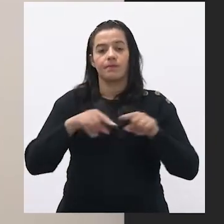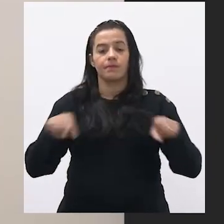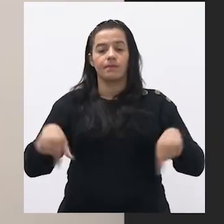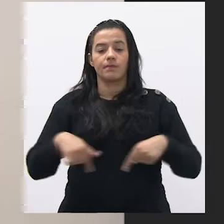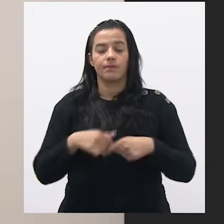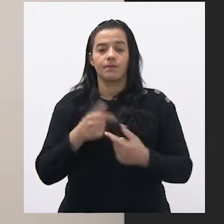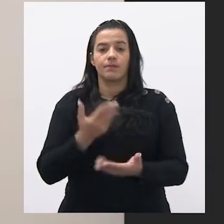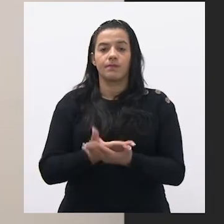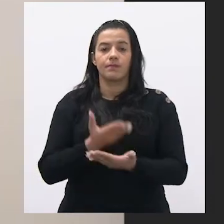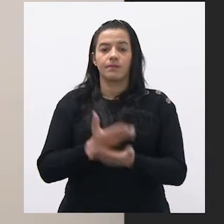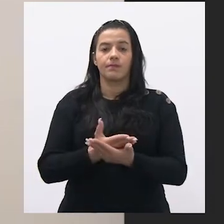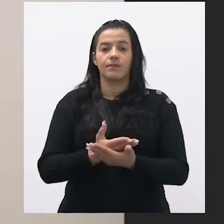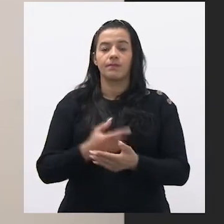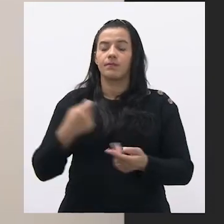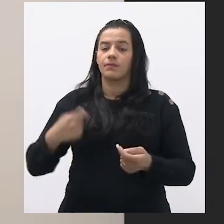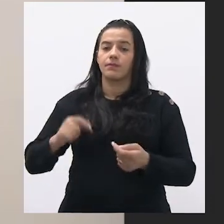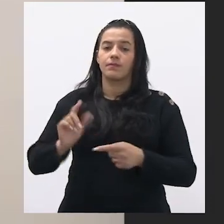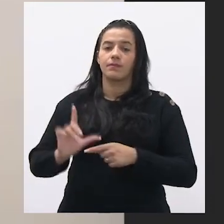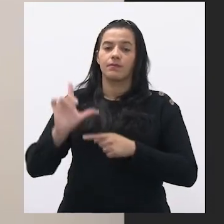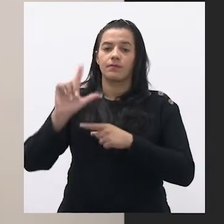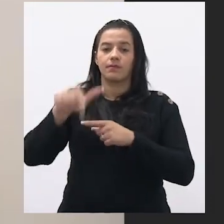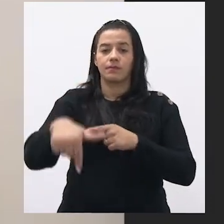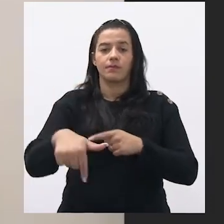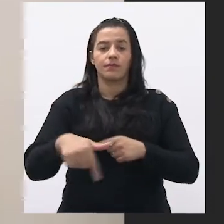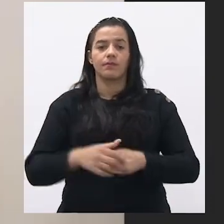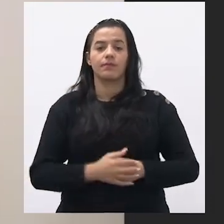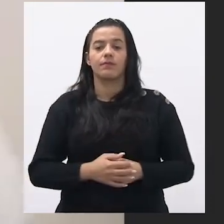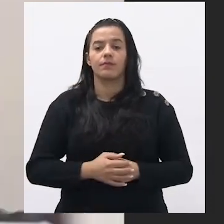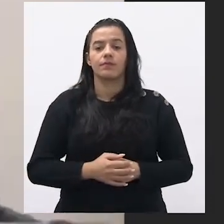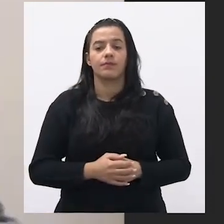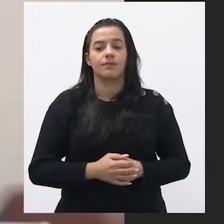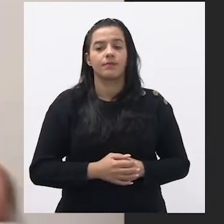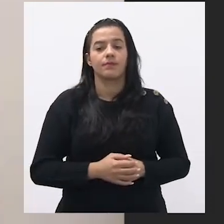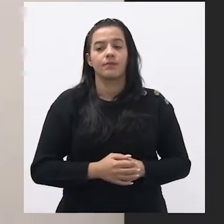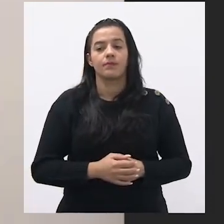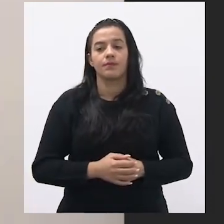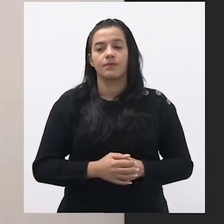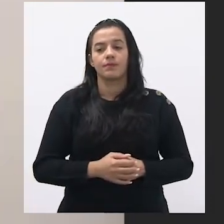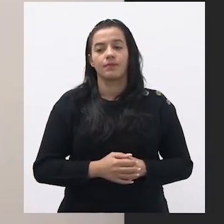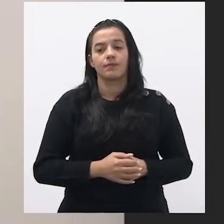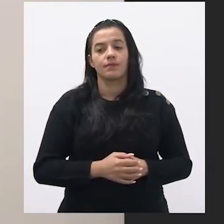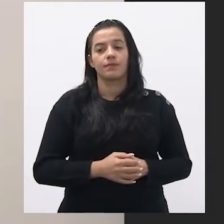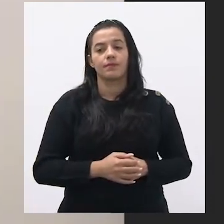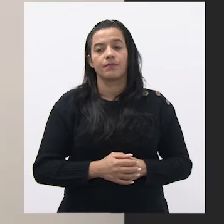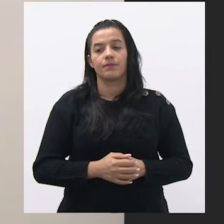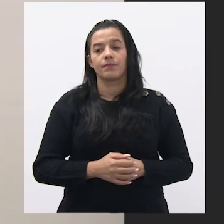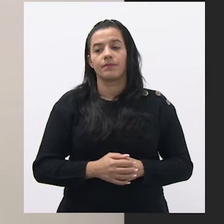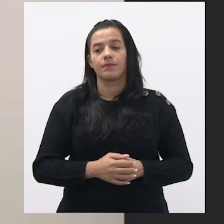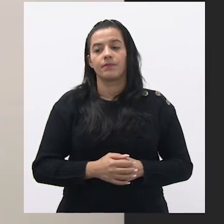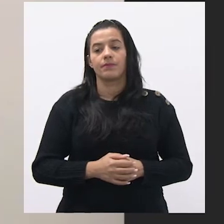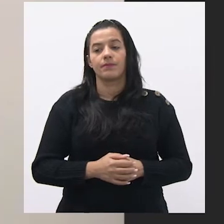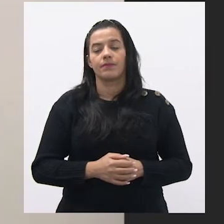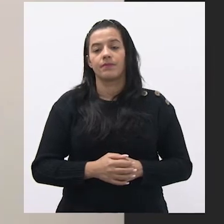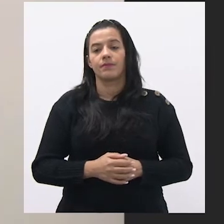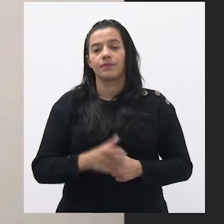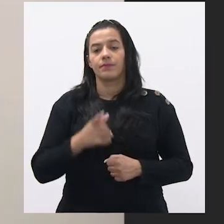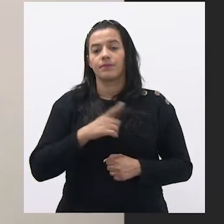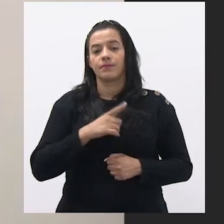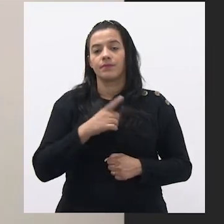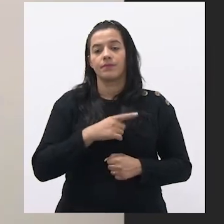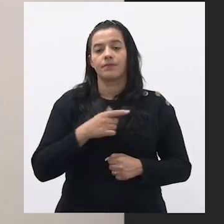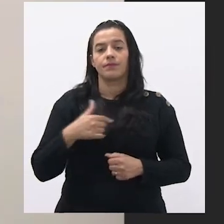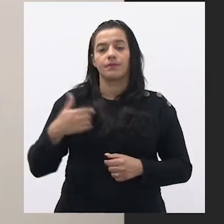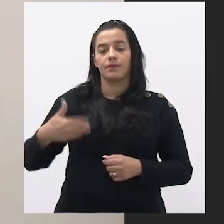ir para além disso, né? Então, ou seja, o conhecimento, acho que é o próximo slide, né? A partir